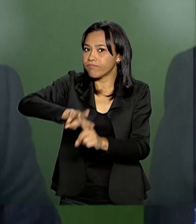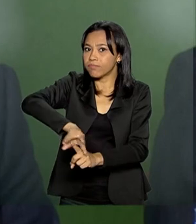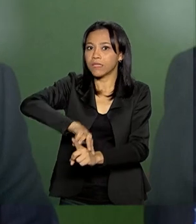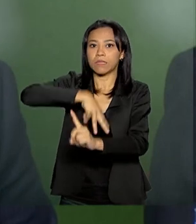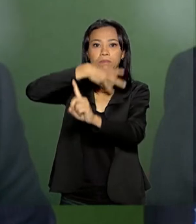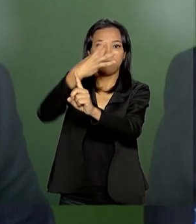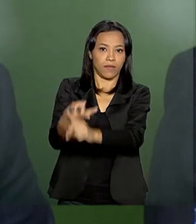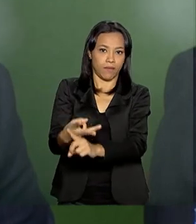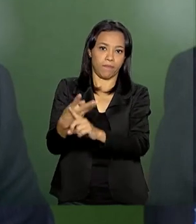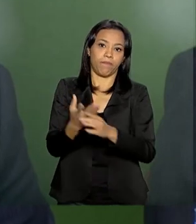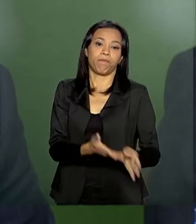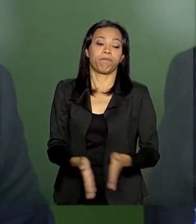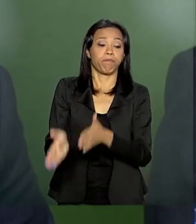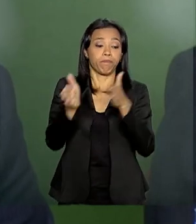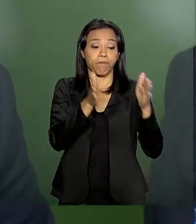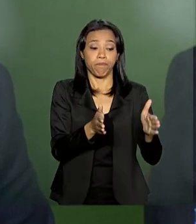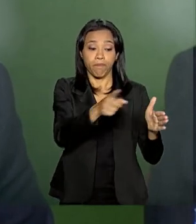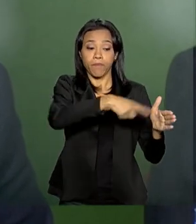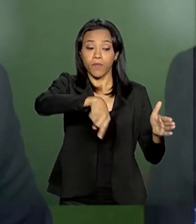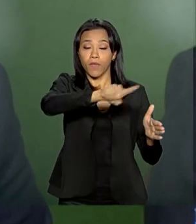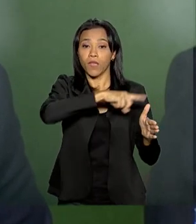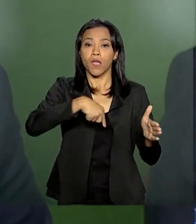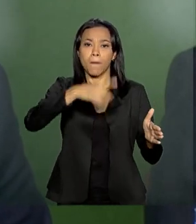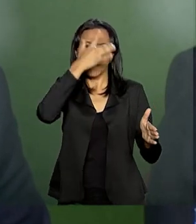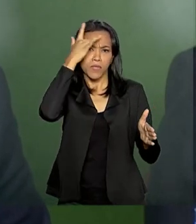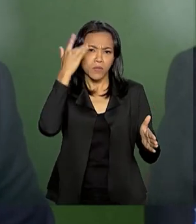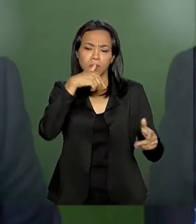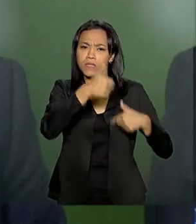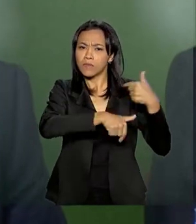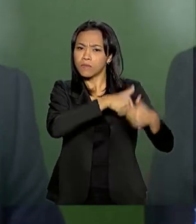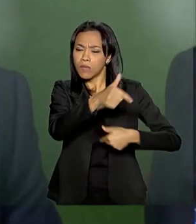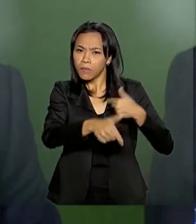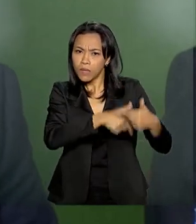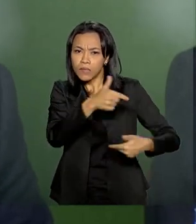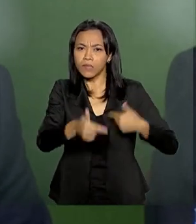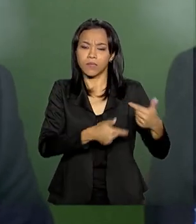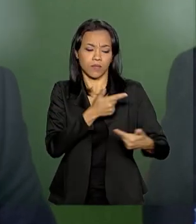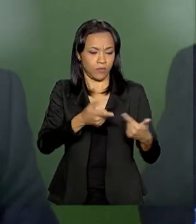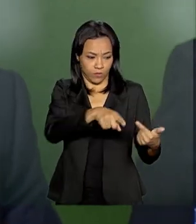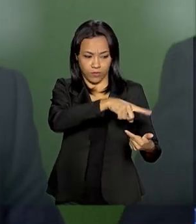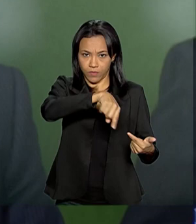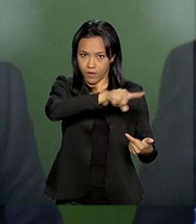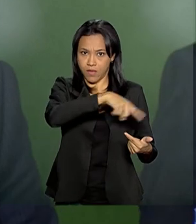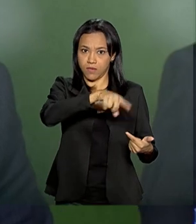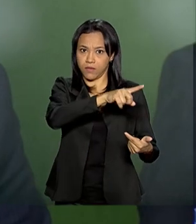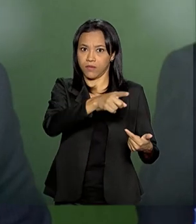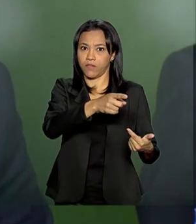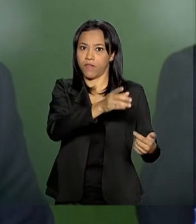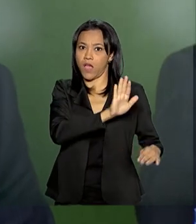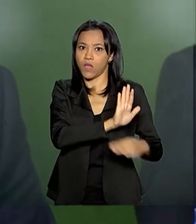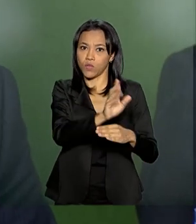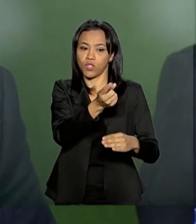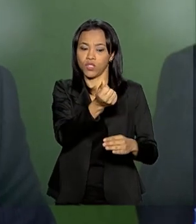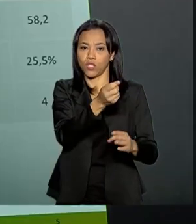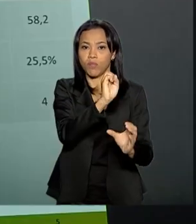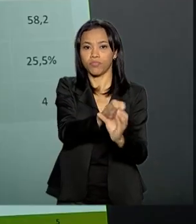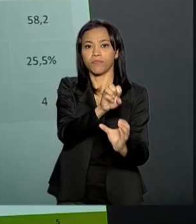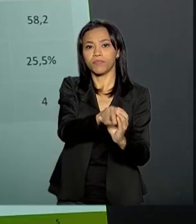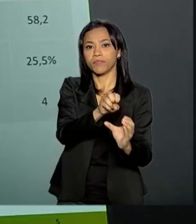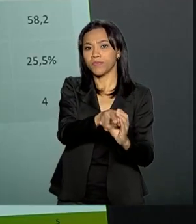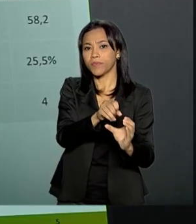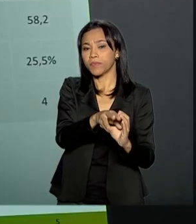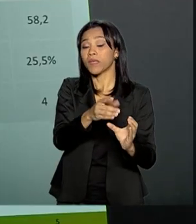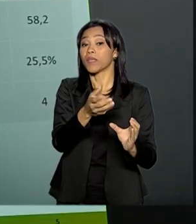Já as pessoas em idade ativa, o número de pessoas em idade ativa, ou seja, potenciais, contribuintes, vai ser um pouco menor do que o que temos